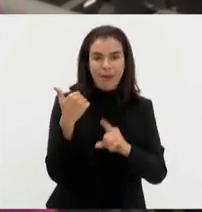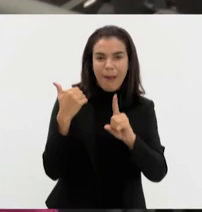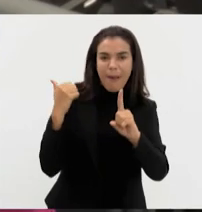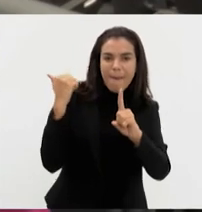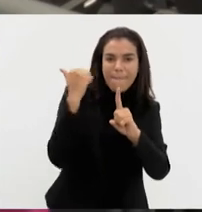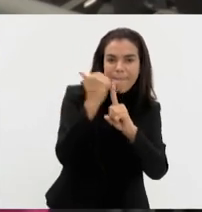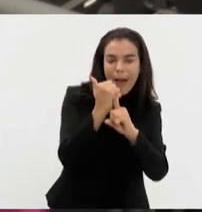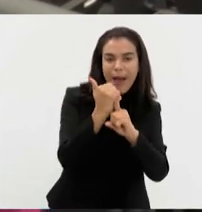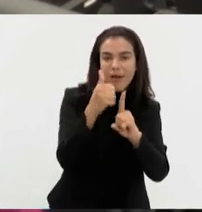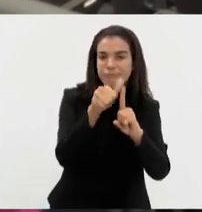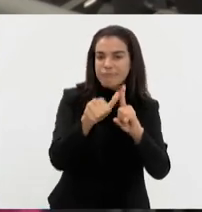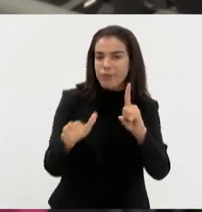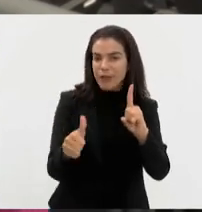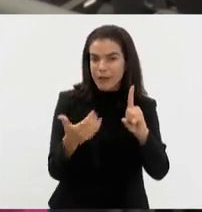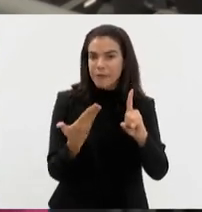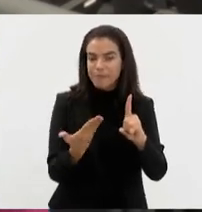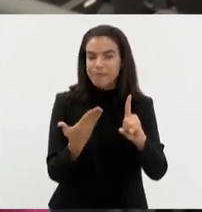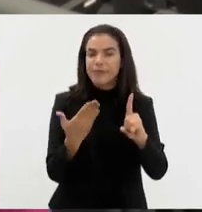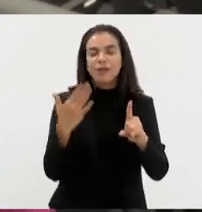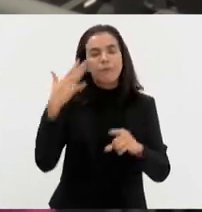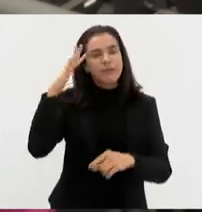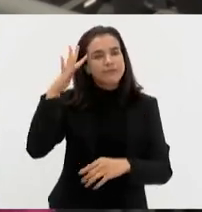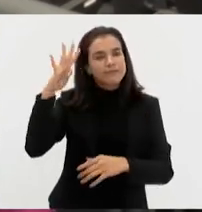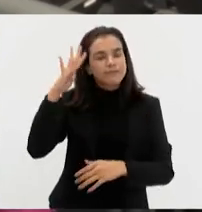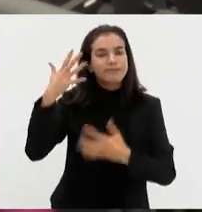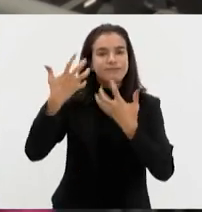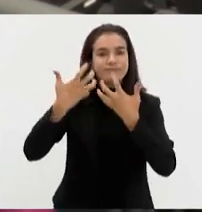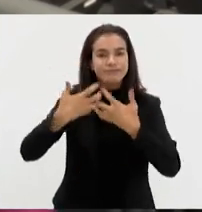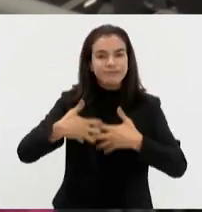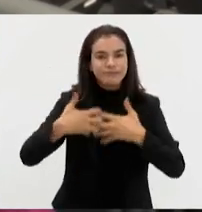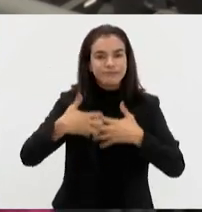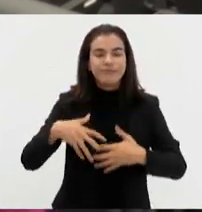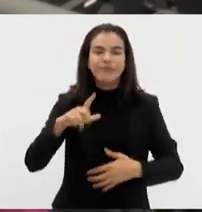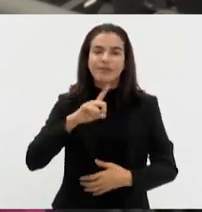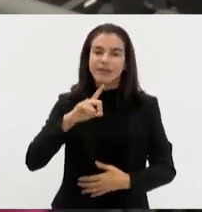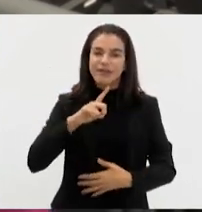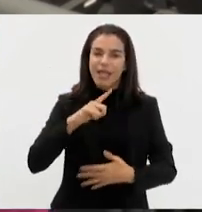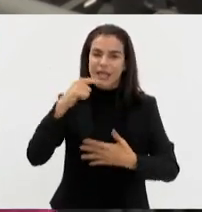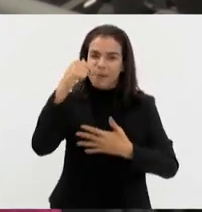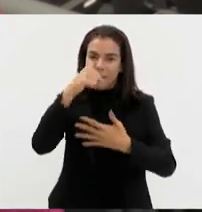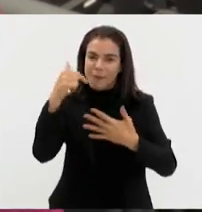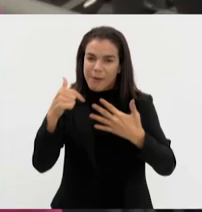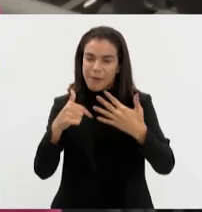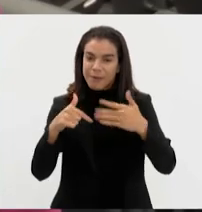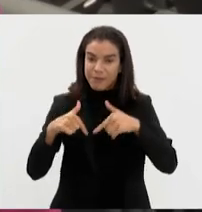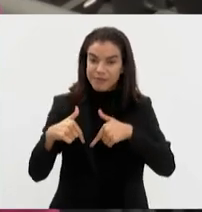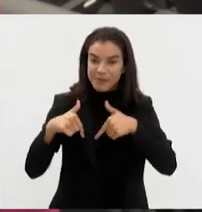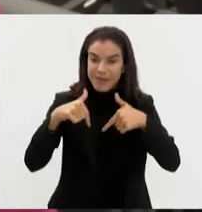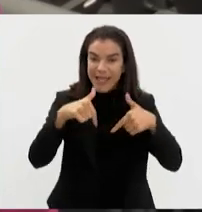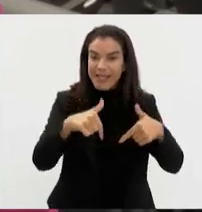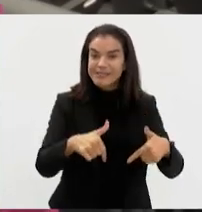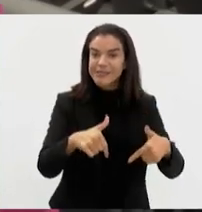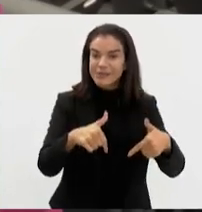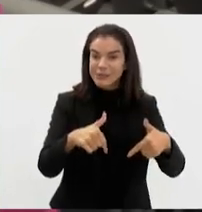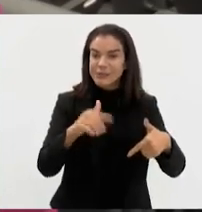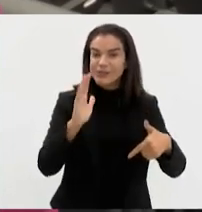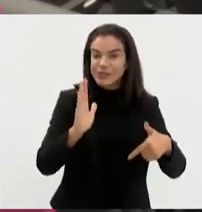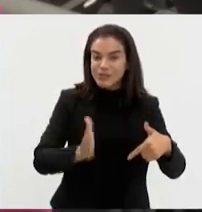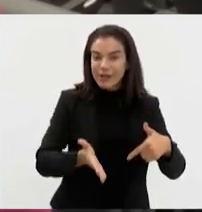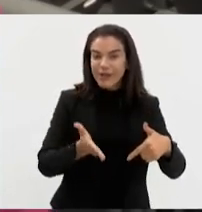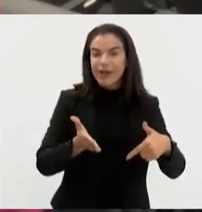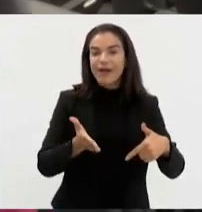agressor. Então são coisas para se refletir. Já tem muitas, algumas ações aí sendo